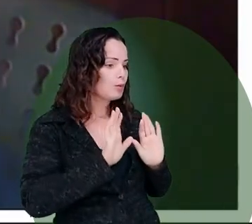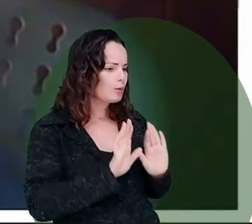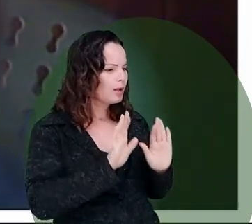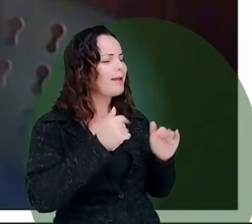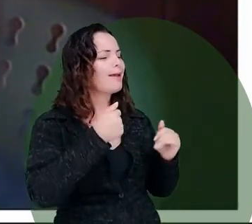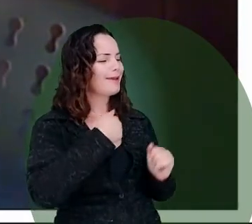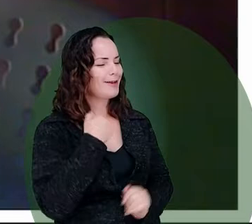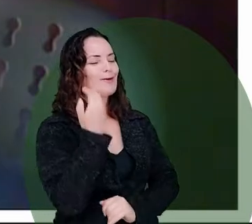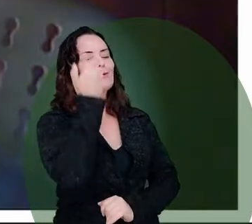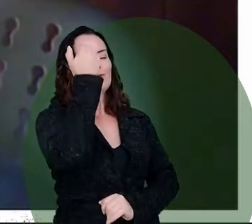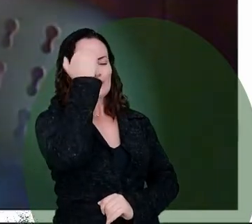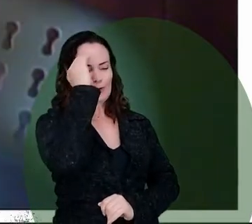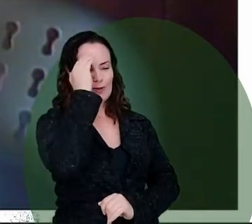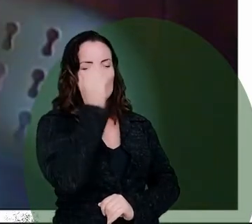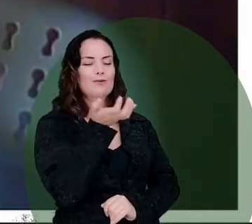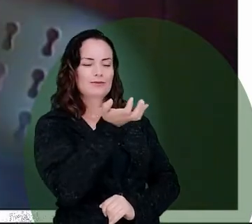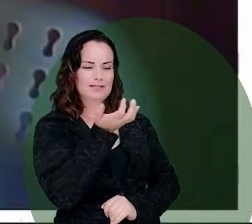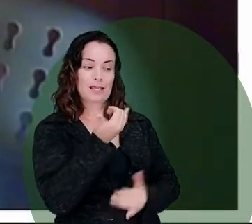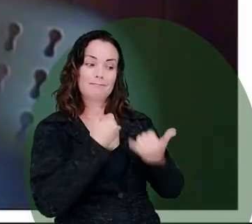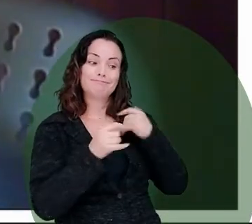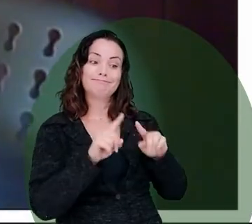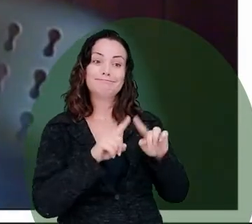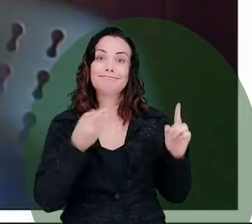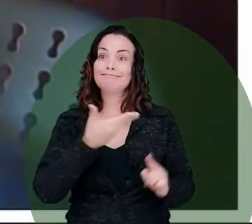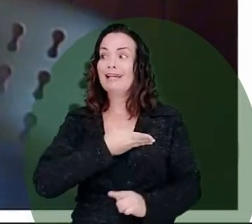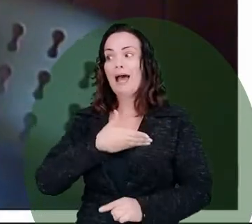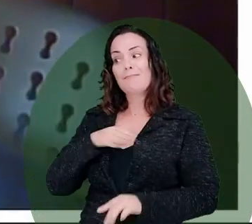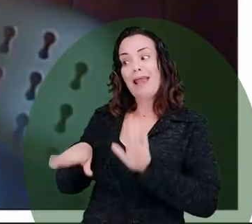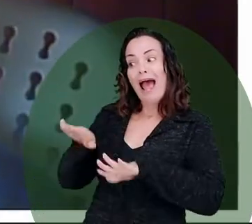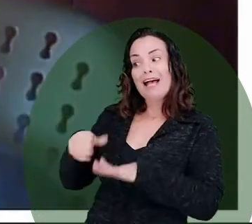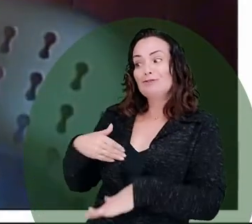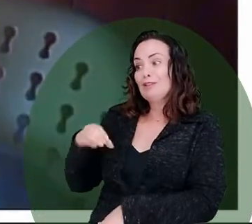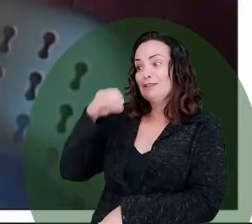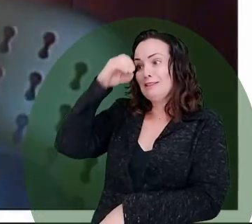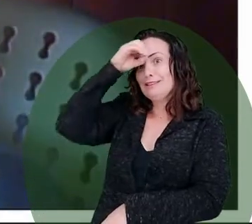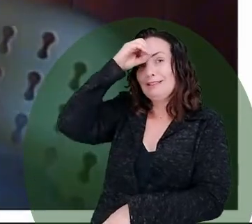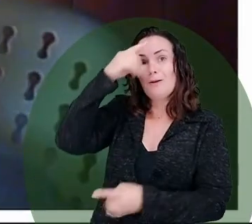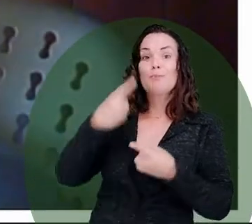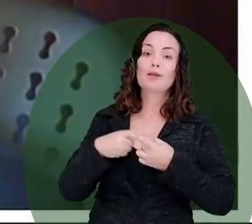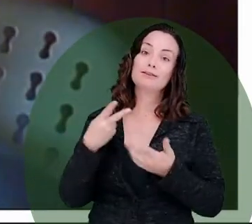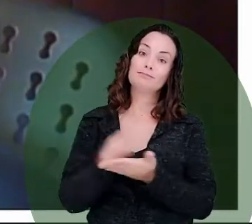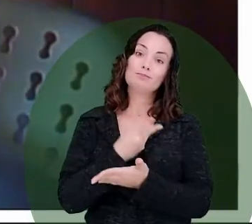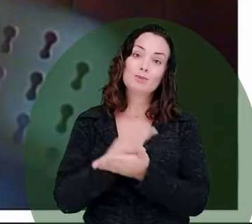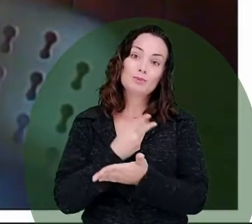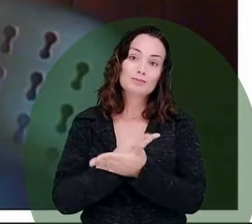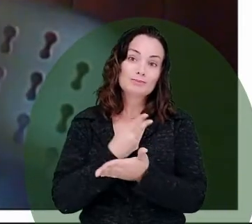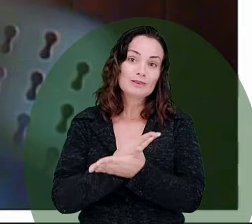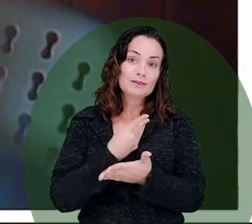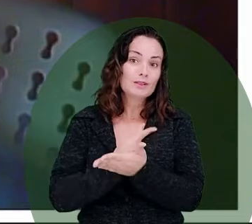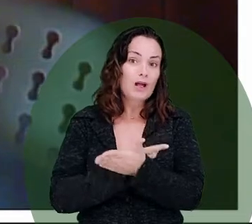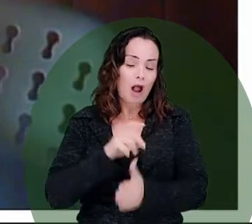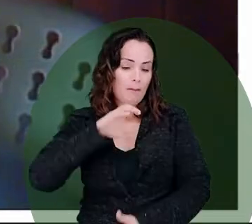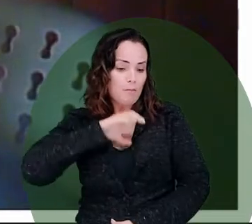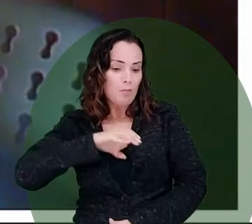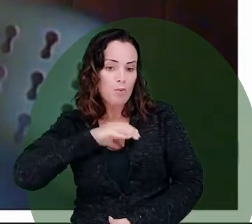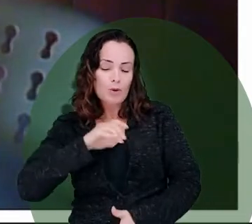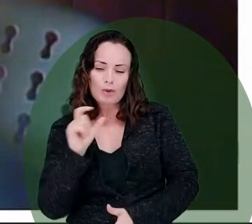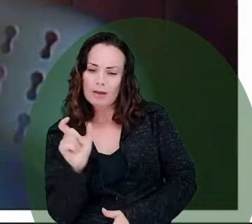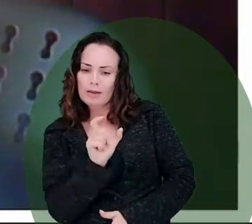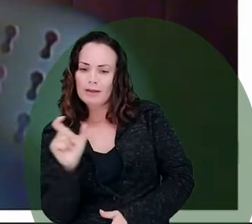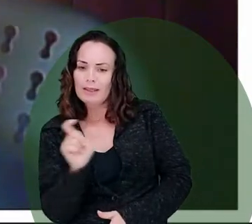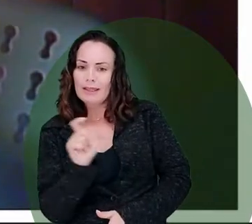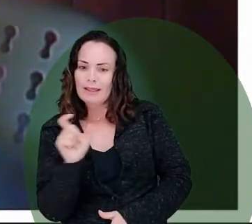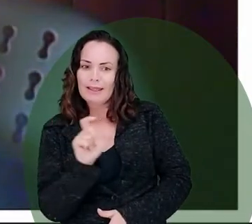estou entendendo o que você está dizendo, mas tua colega talvez não entenda, porque tinha vários erros de português. Você quer eu te ajude a